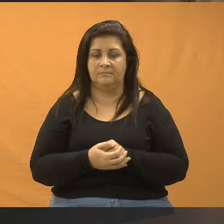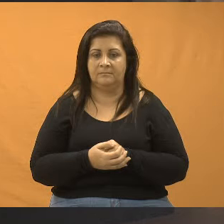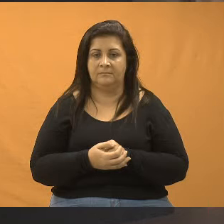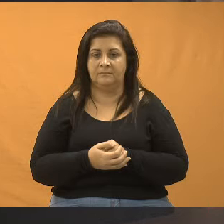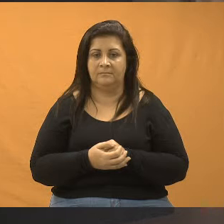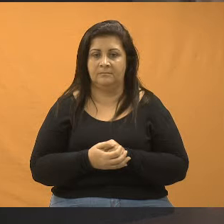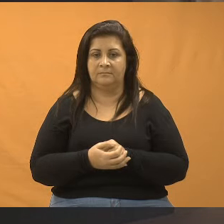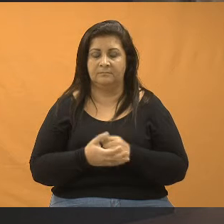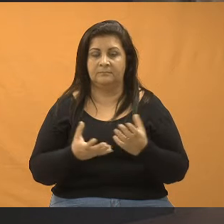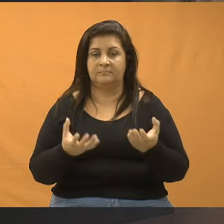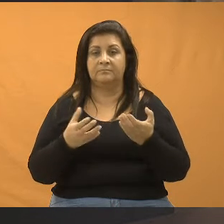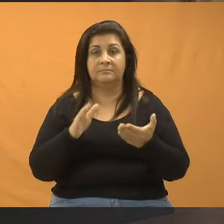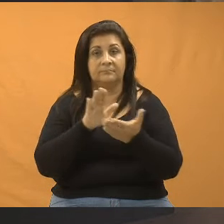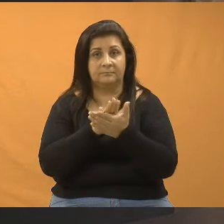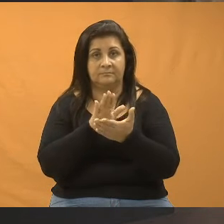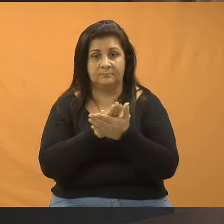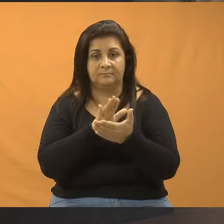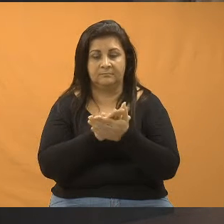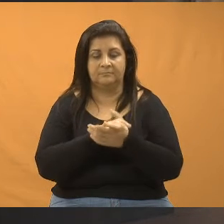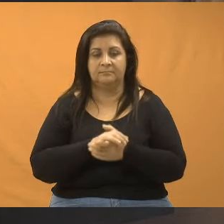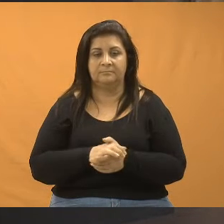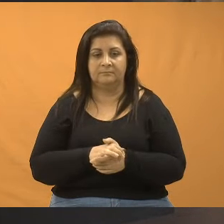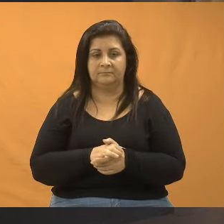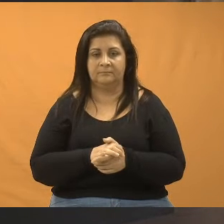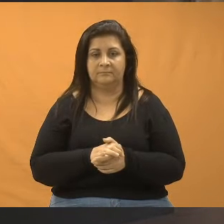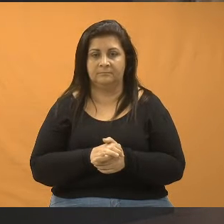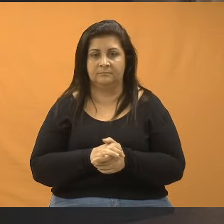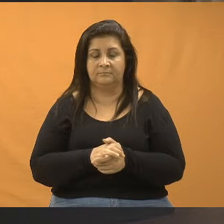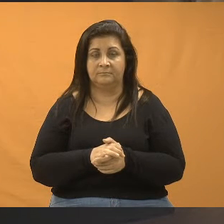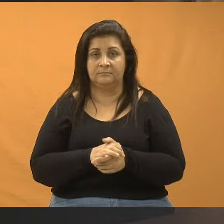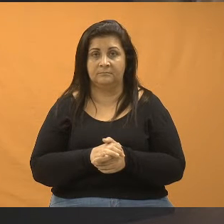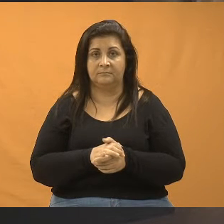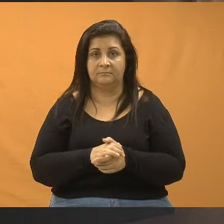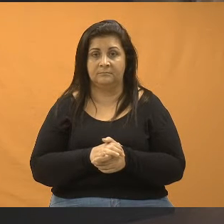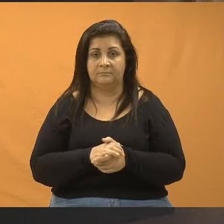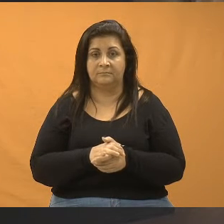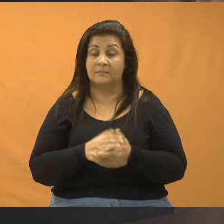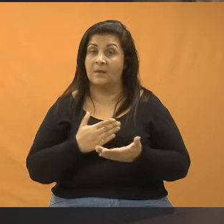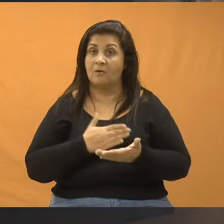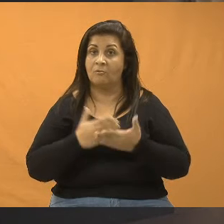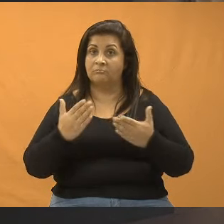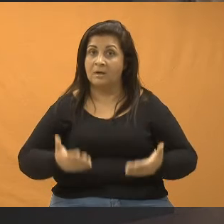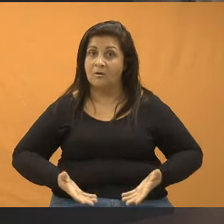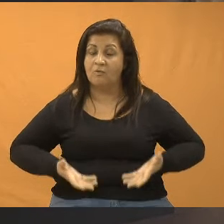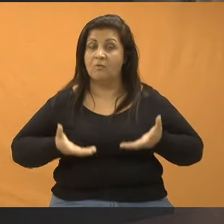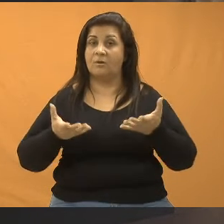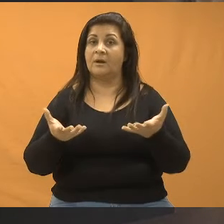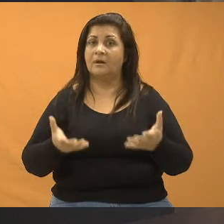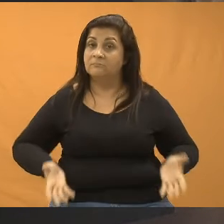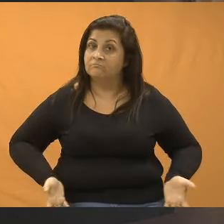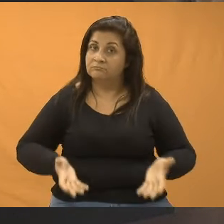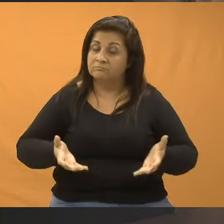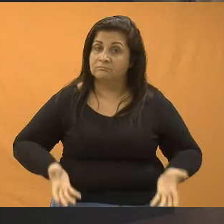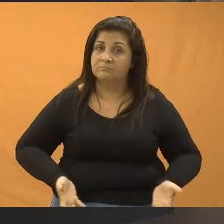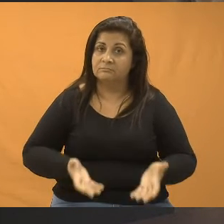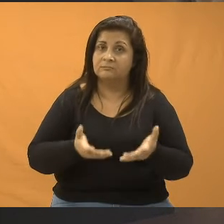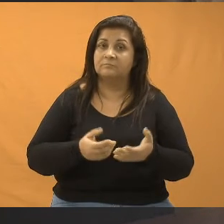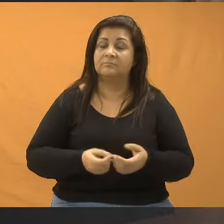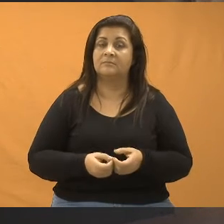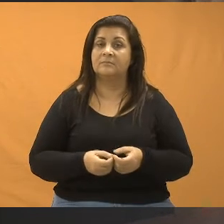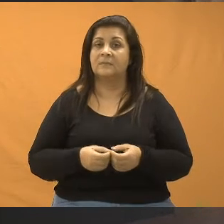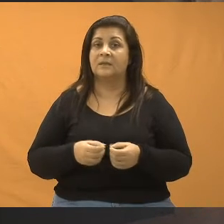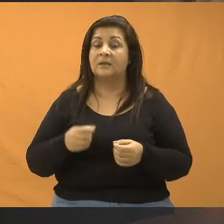eu gostaria de parabenizar, não é? A iniciativa, que eu acho que é importante, é a iniciativa de querer